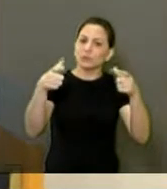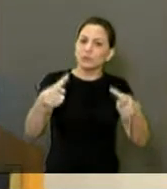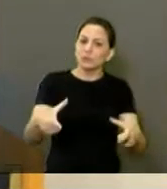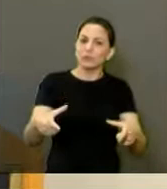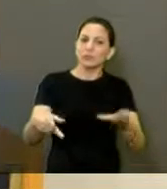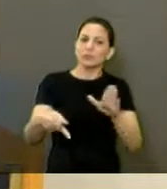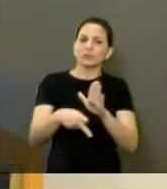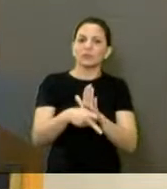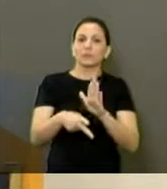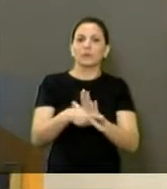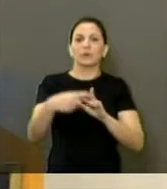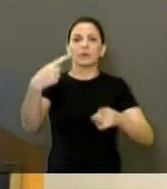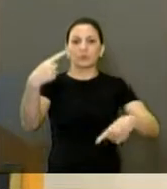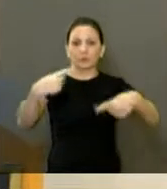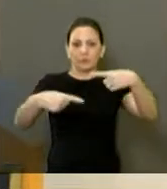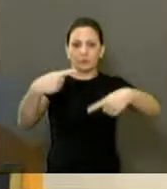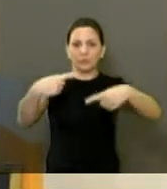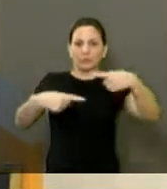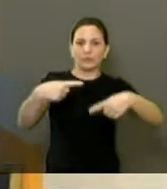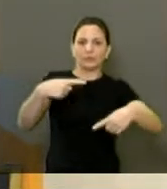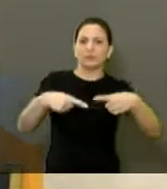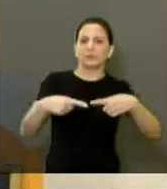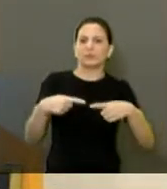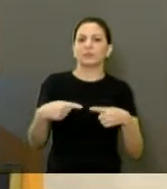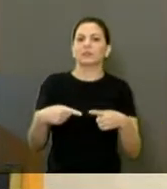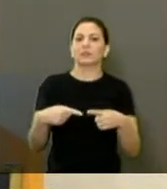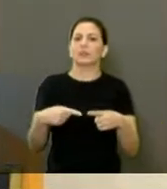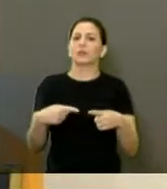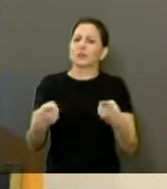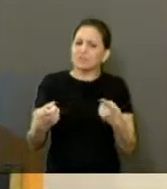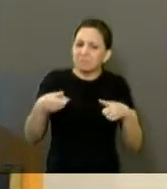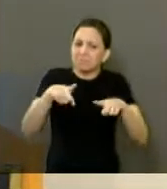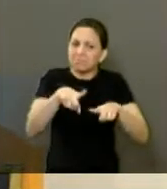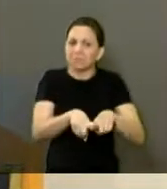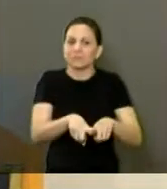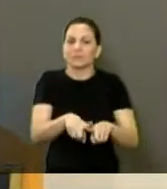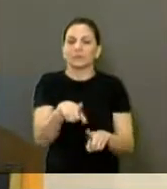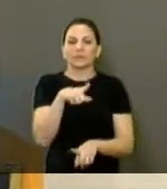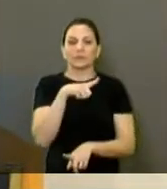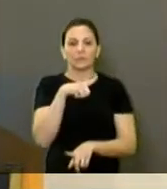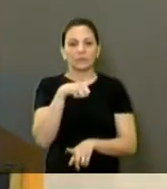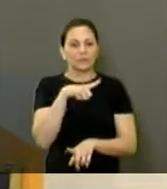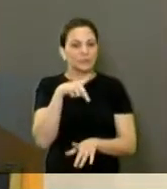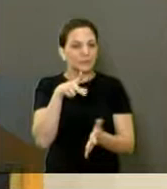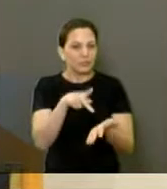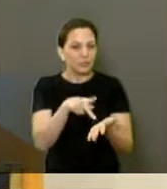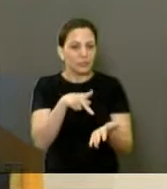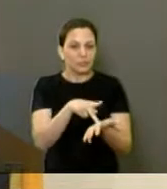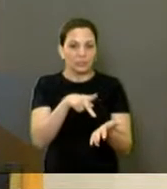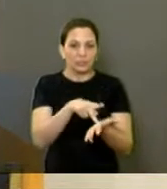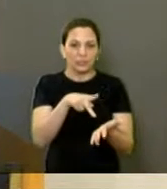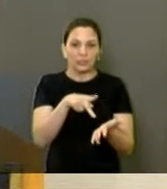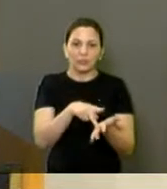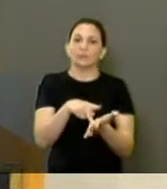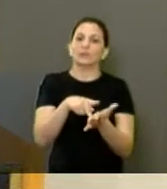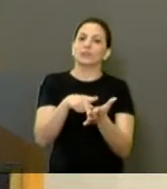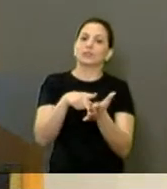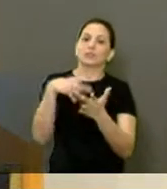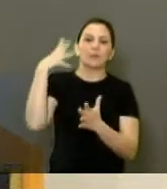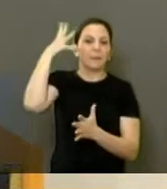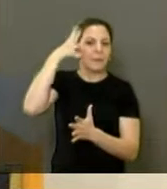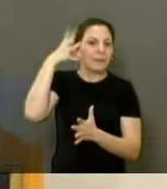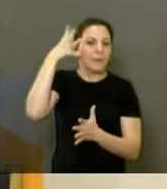as discussões ficaram muito, muito acirradas, e houve até esse discurso